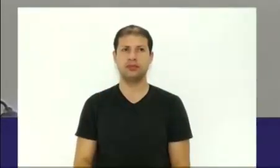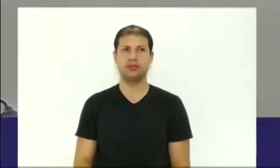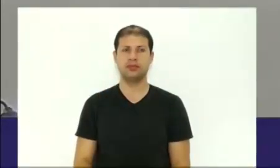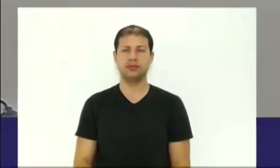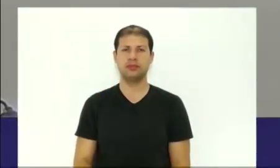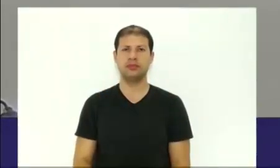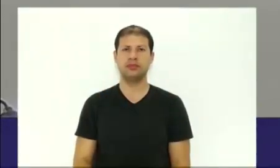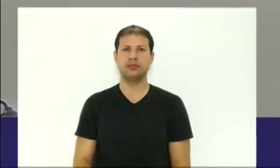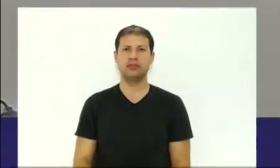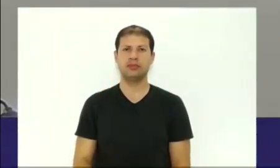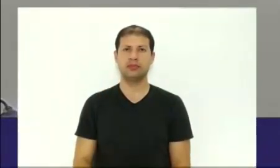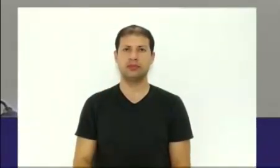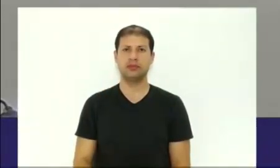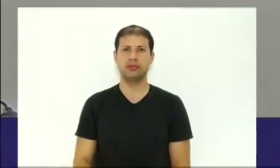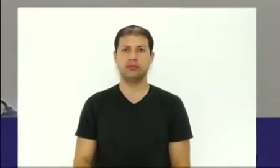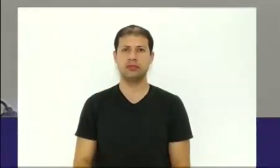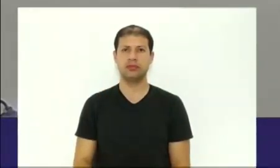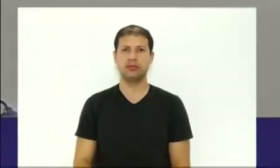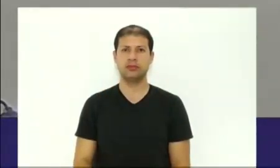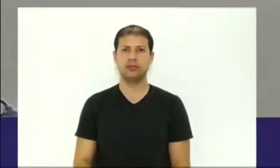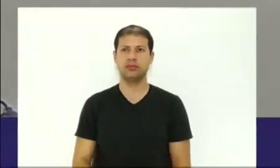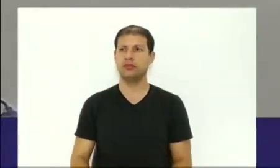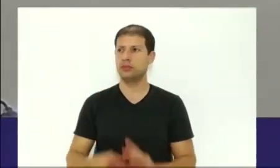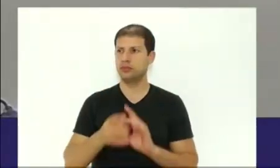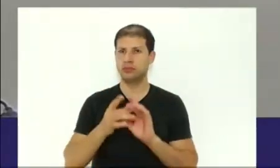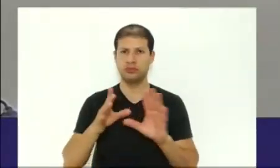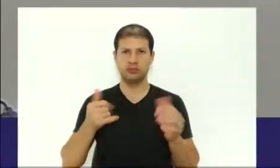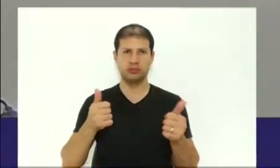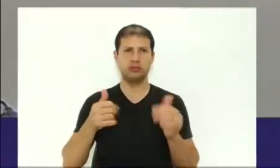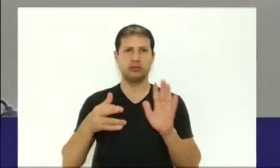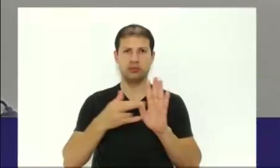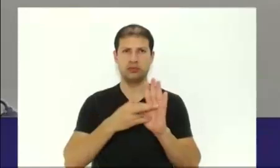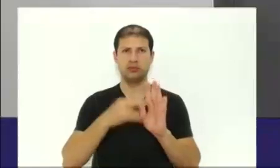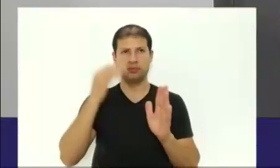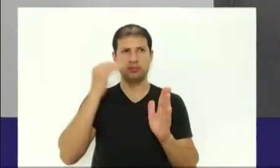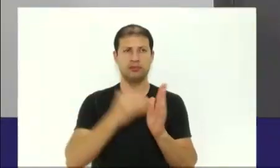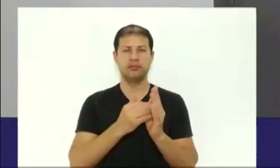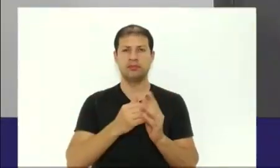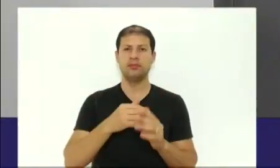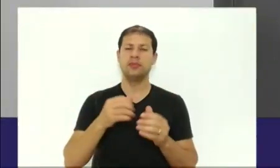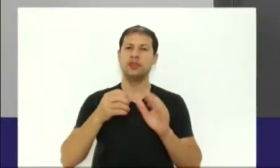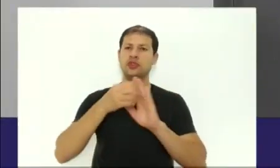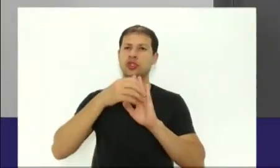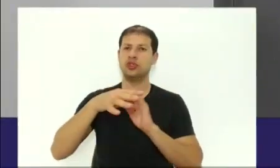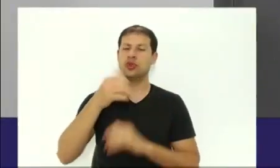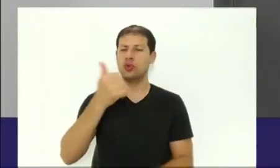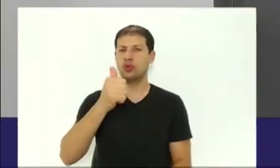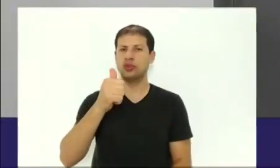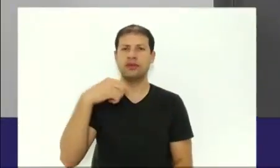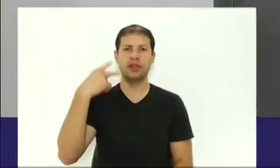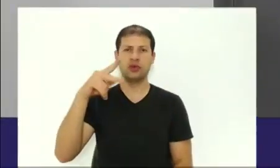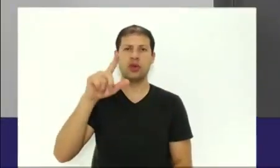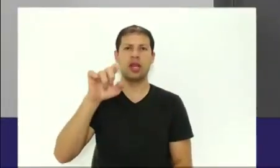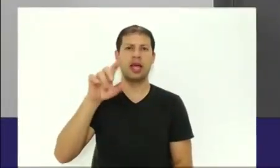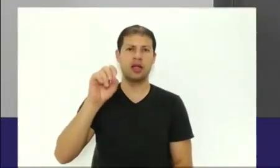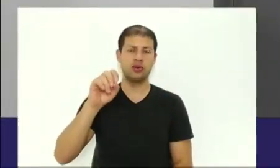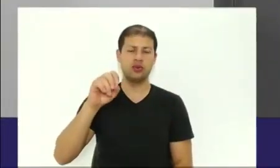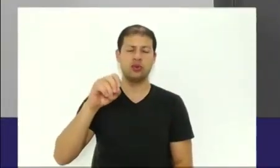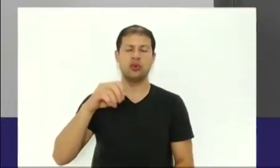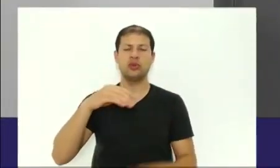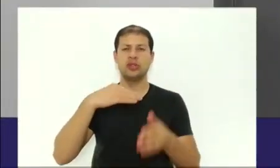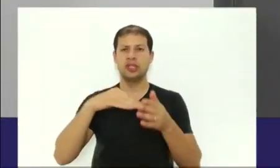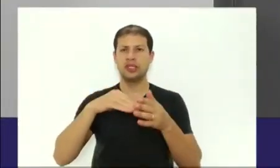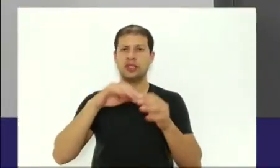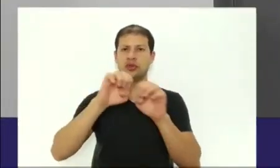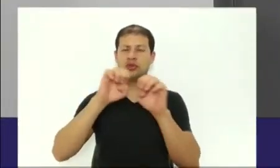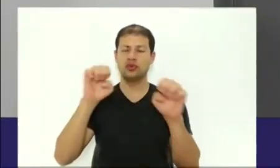Regimental será colocado. Indicação número 11, de autoria do vereador Lelo Pagani, ao secretário de Infraestrutura,